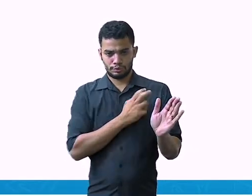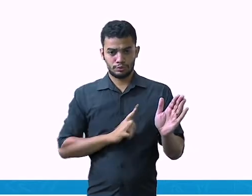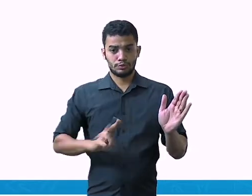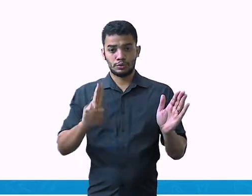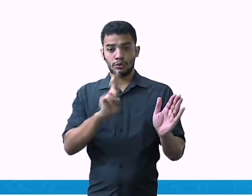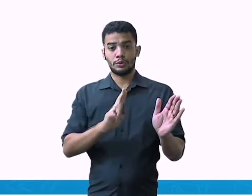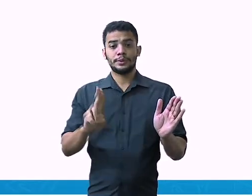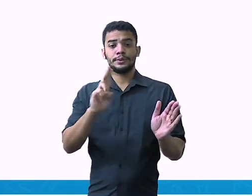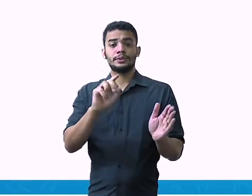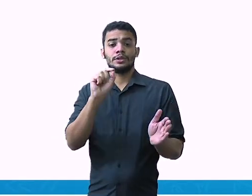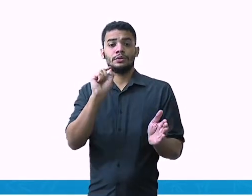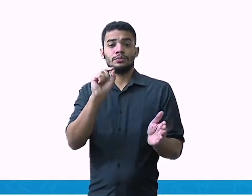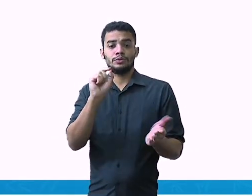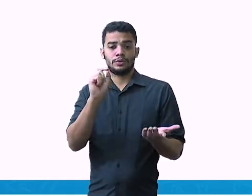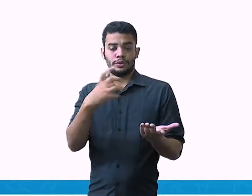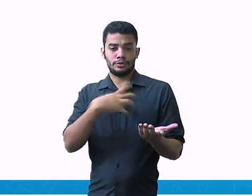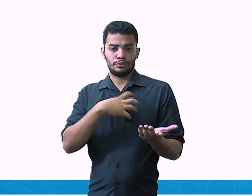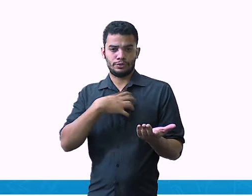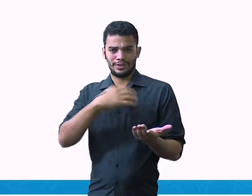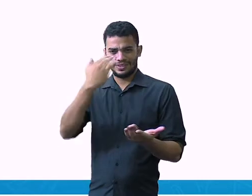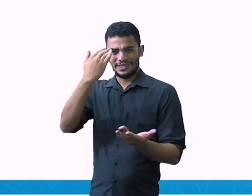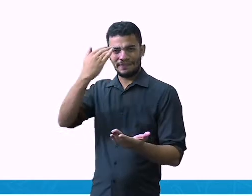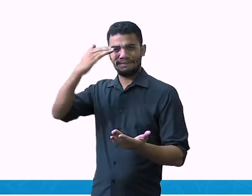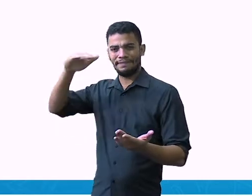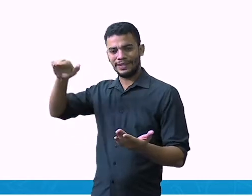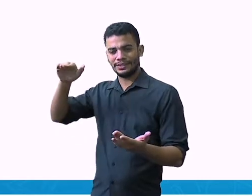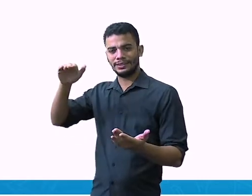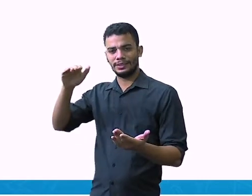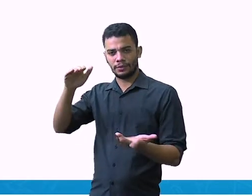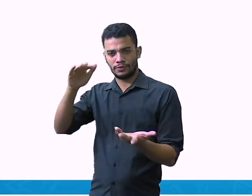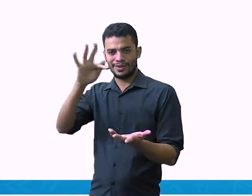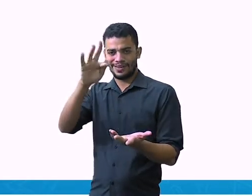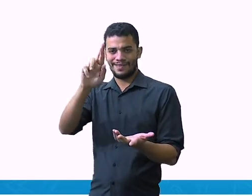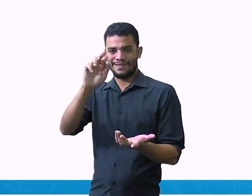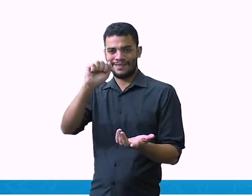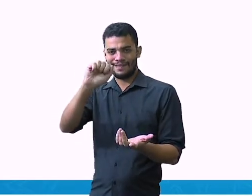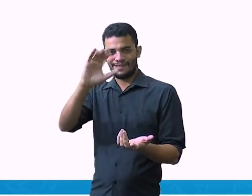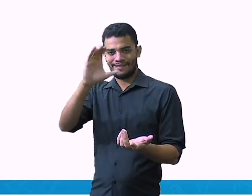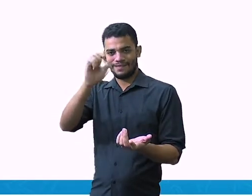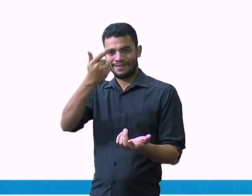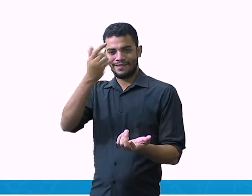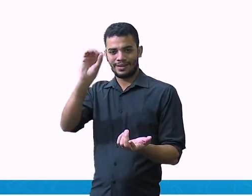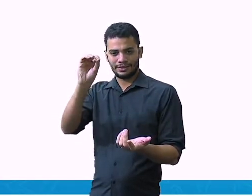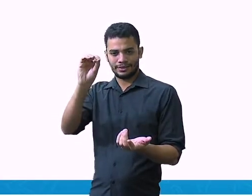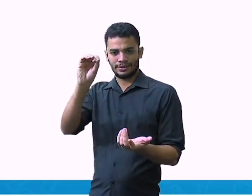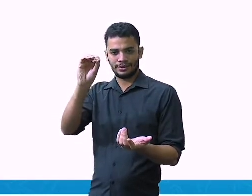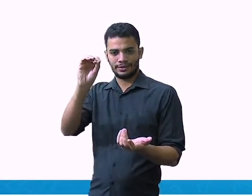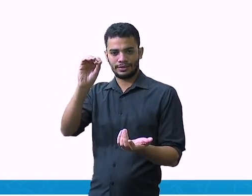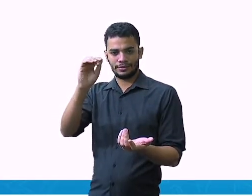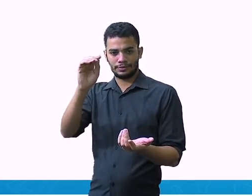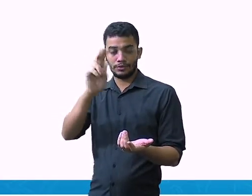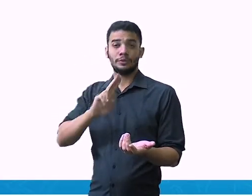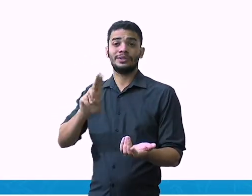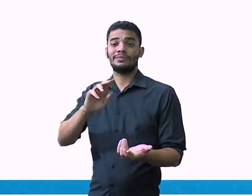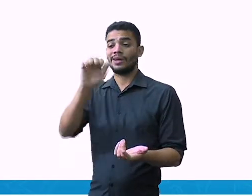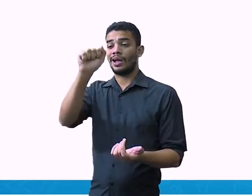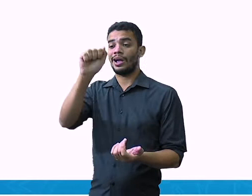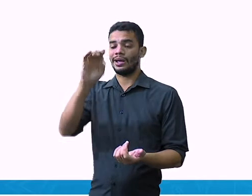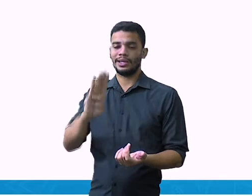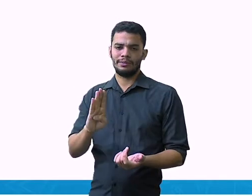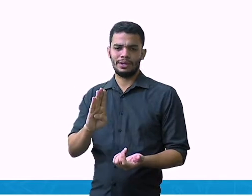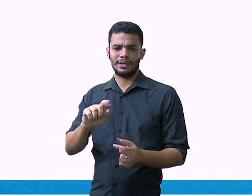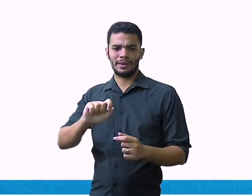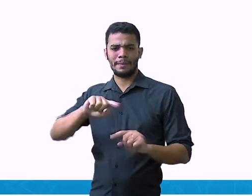utilizamos as frações. Estrutura da fração é dada por A e B. O que seria essa